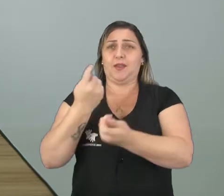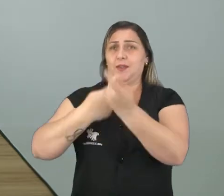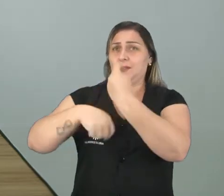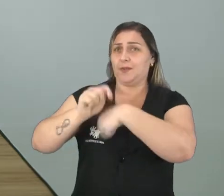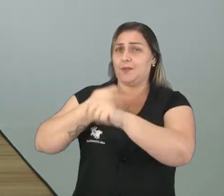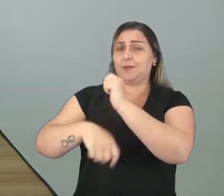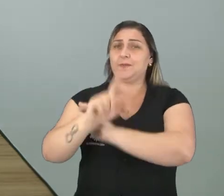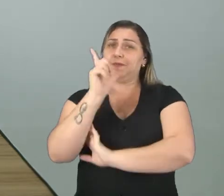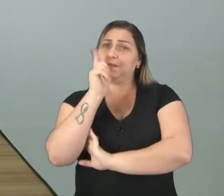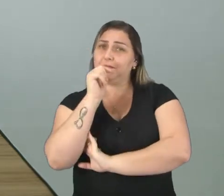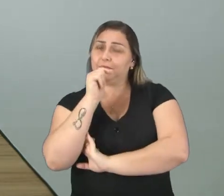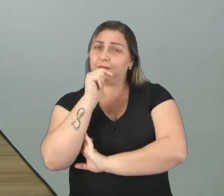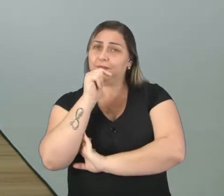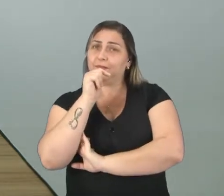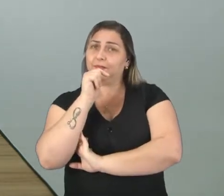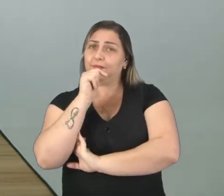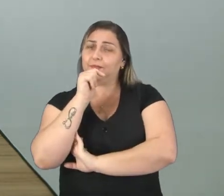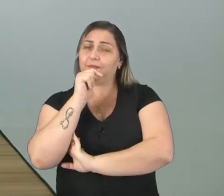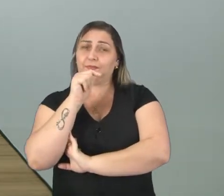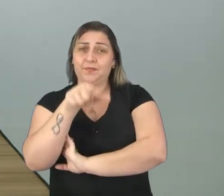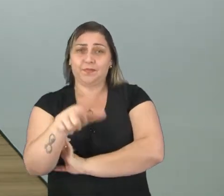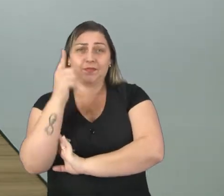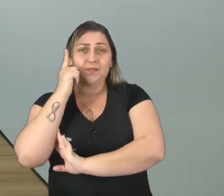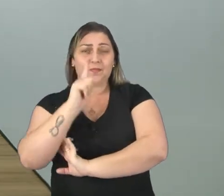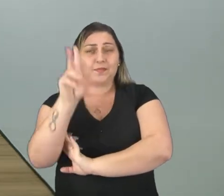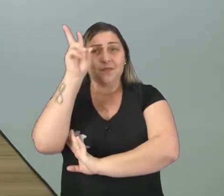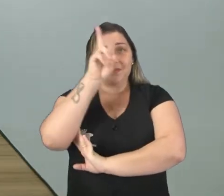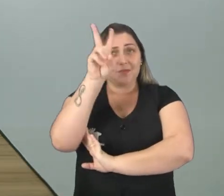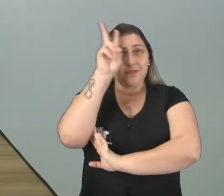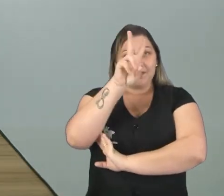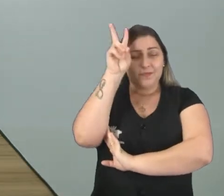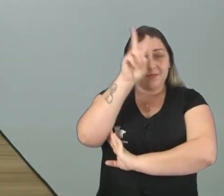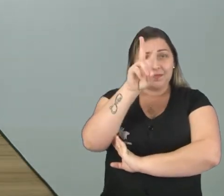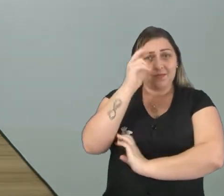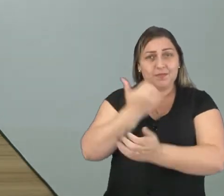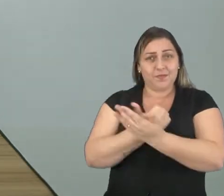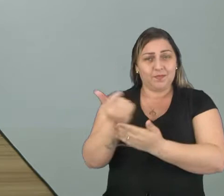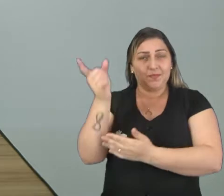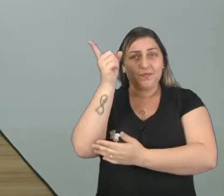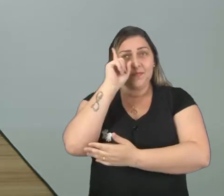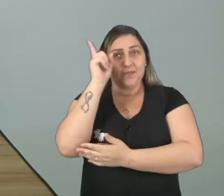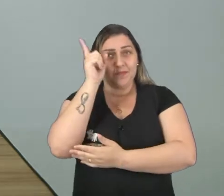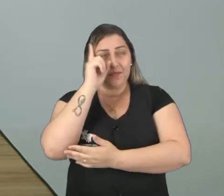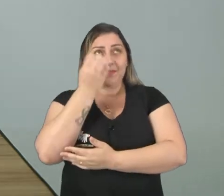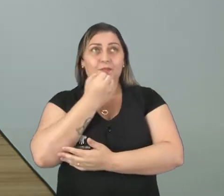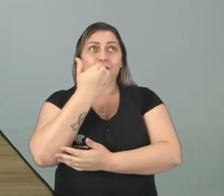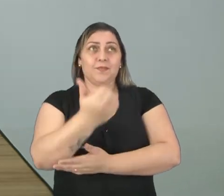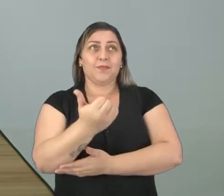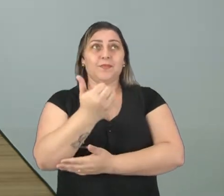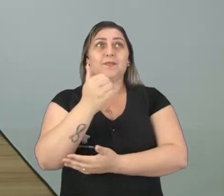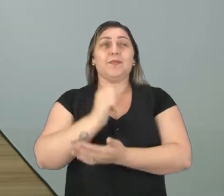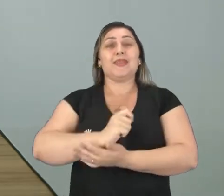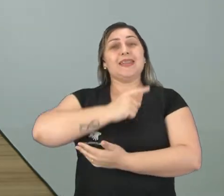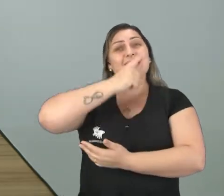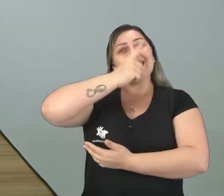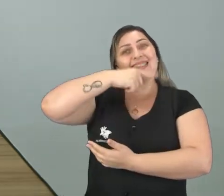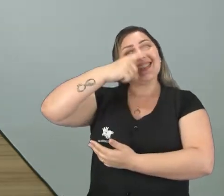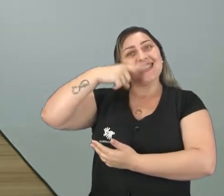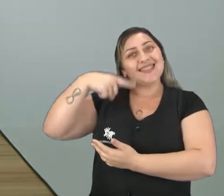economia da água? Você conseguiu relembrar aí? Ações do nosso dia a dia? Muito bem, ao